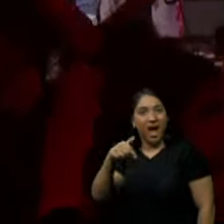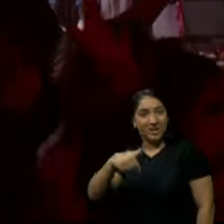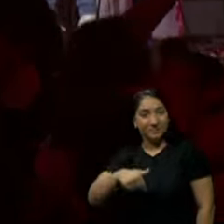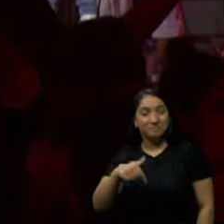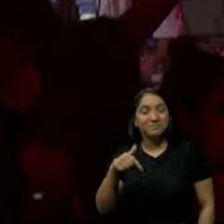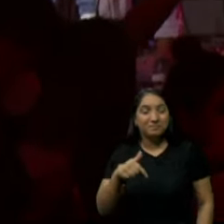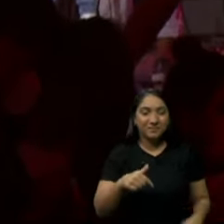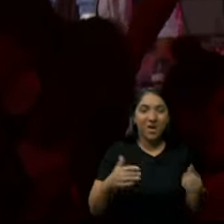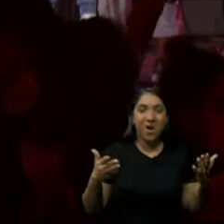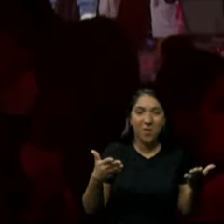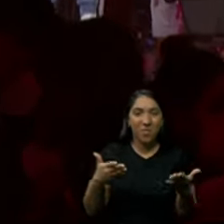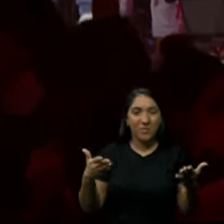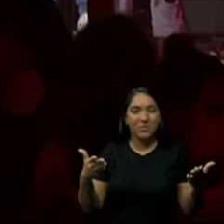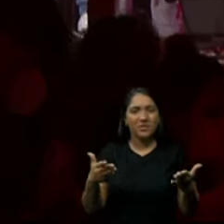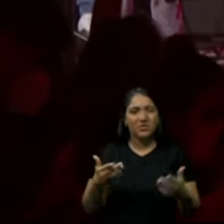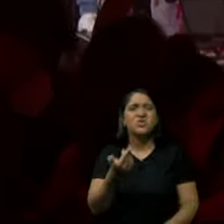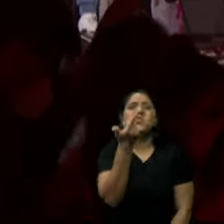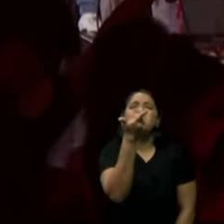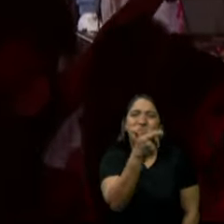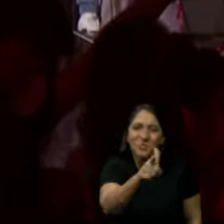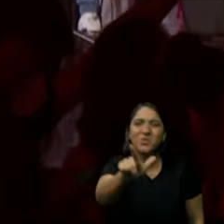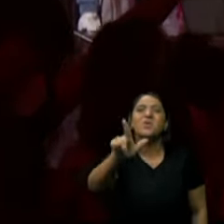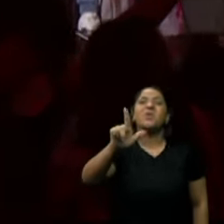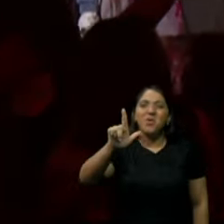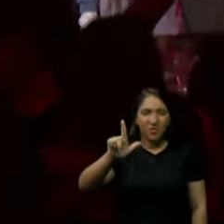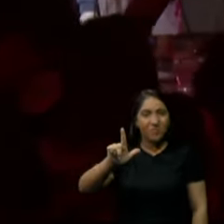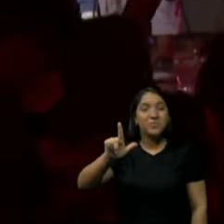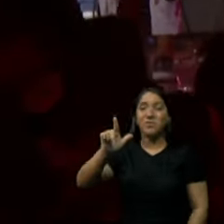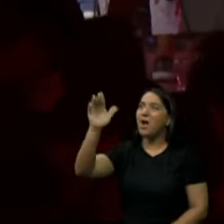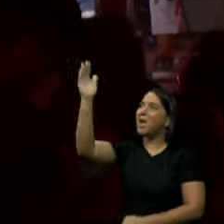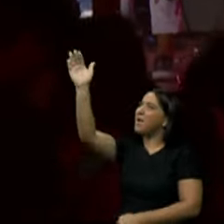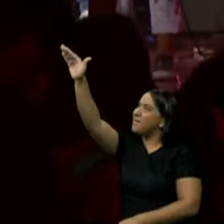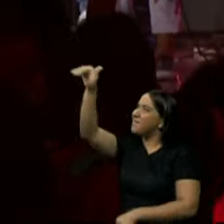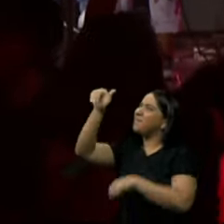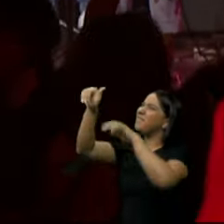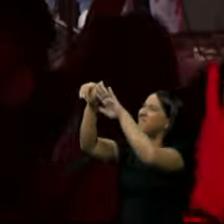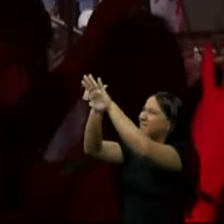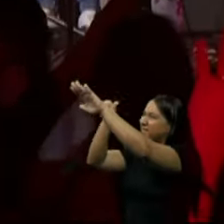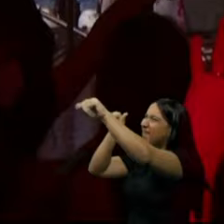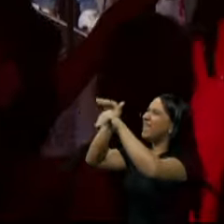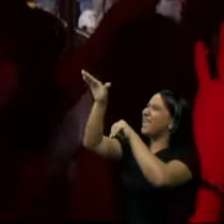gente mais uma vez é claro vem cá